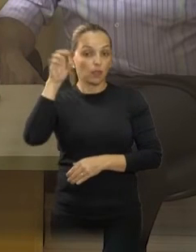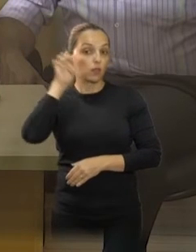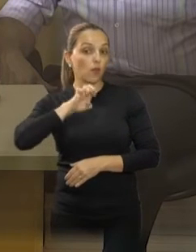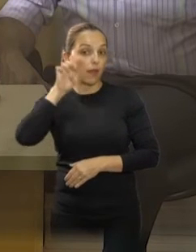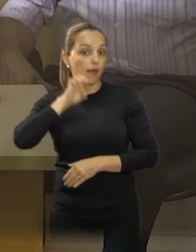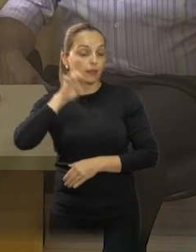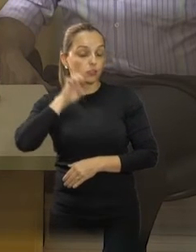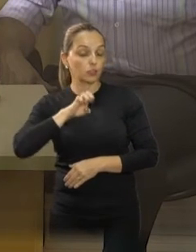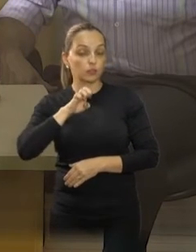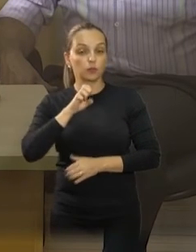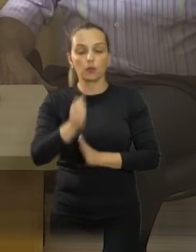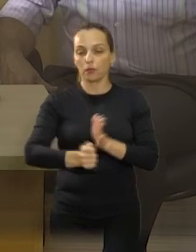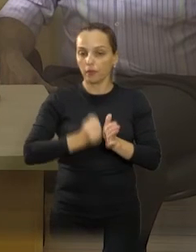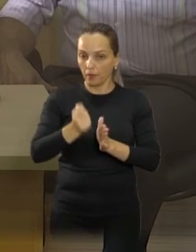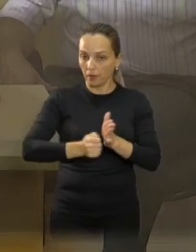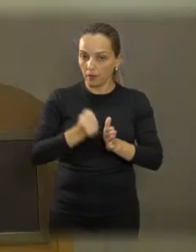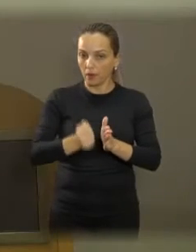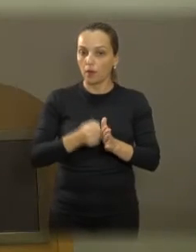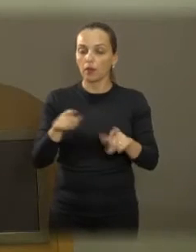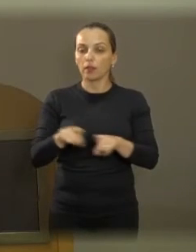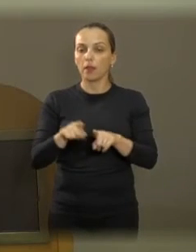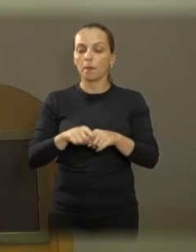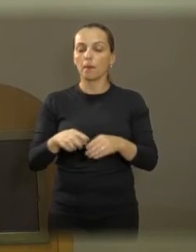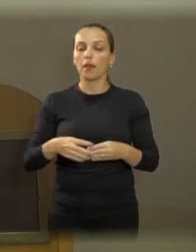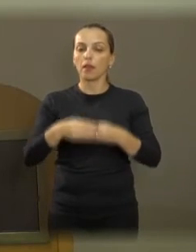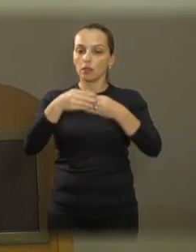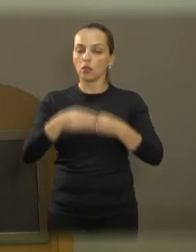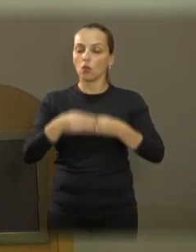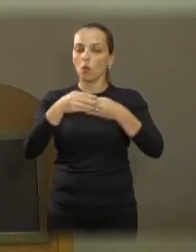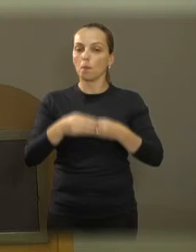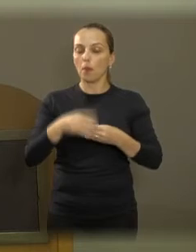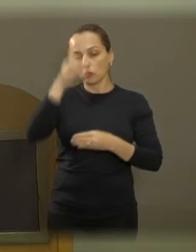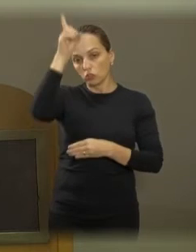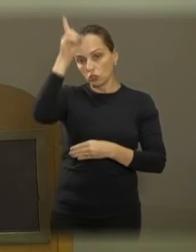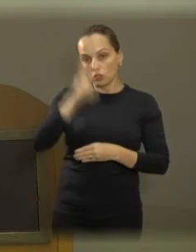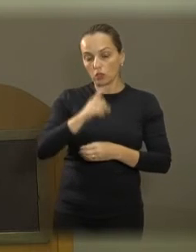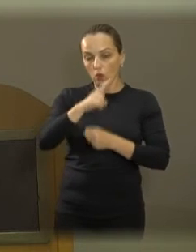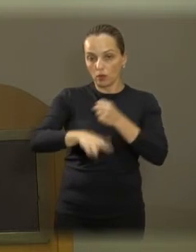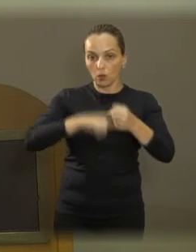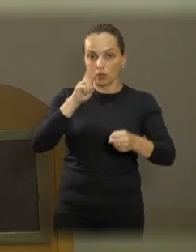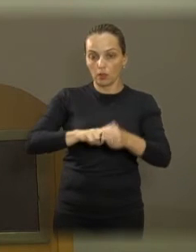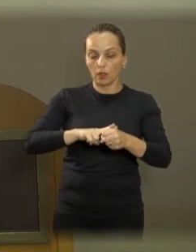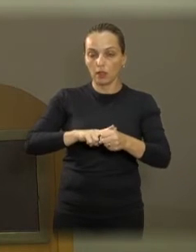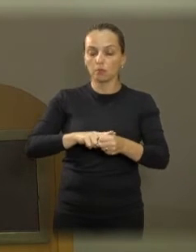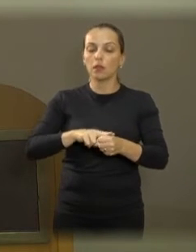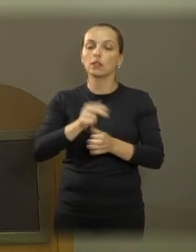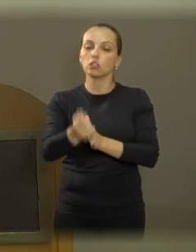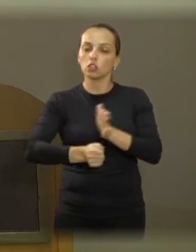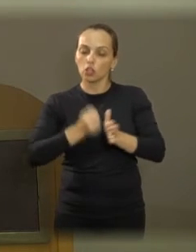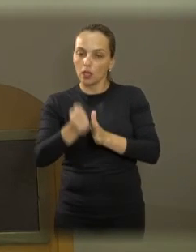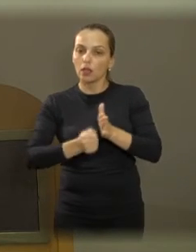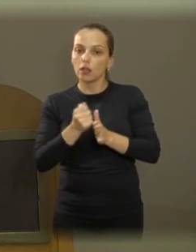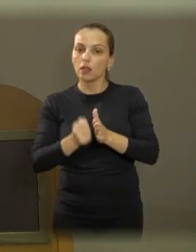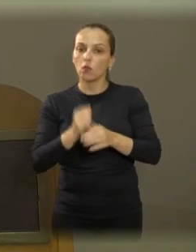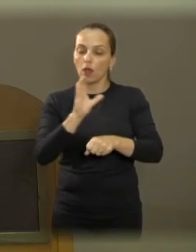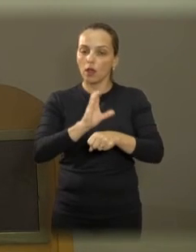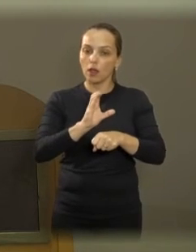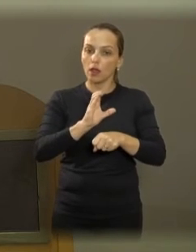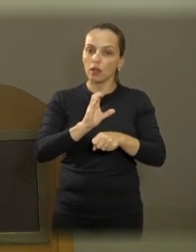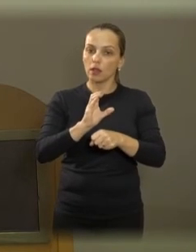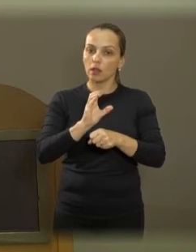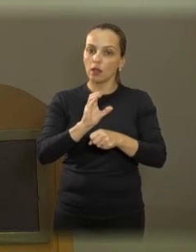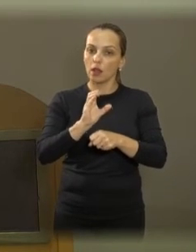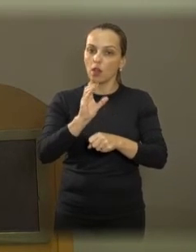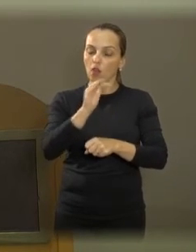Silva. Também cumprimento o diretor da Faculdade de Ciências Farmacêuticas da Unesp, o Dr. Luiz Vitor Silva